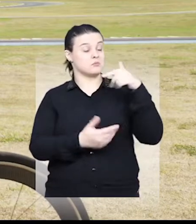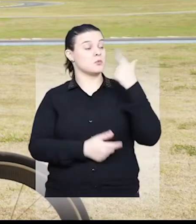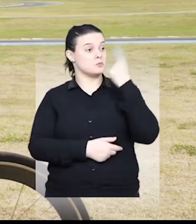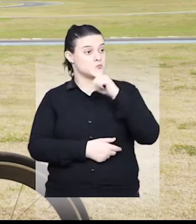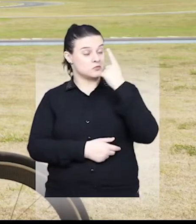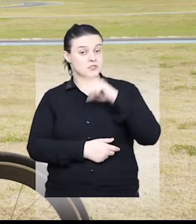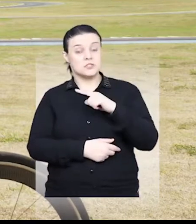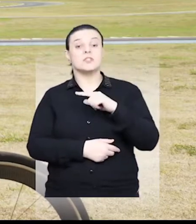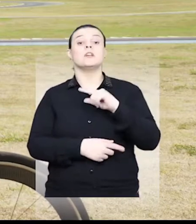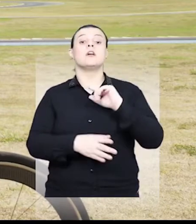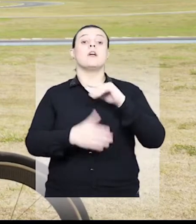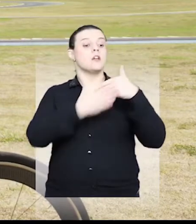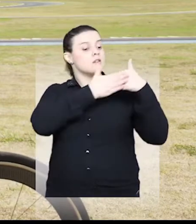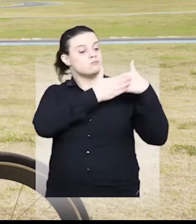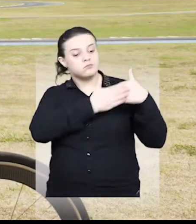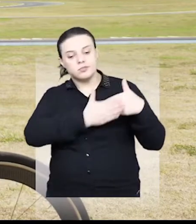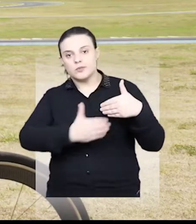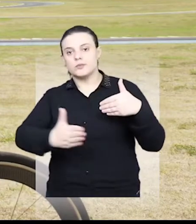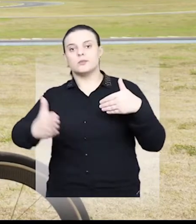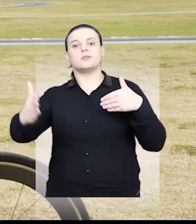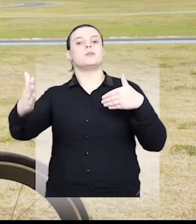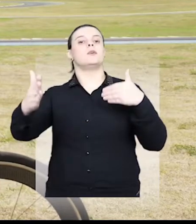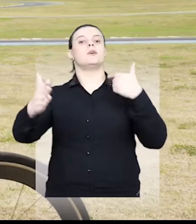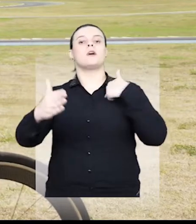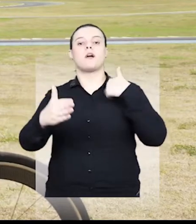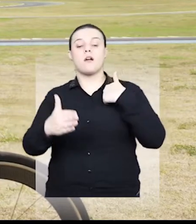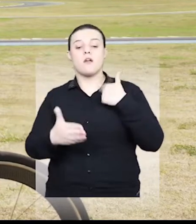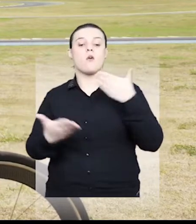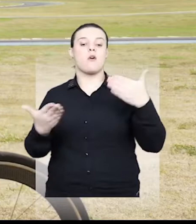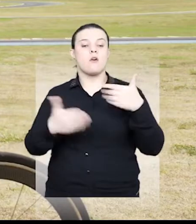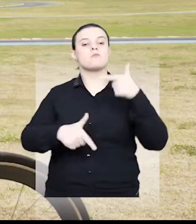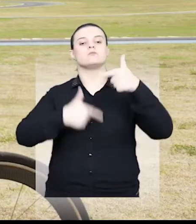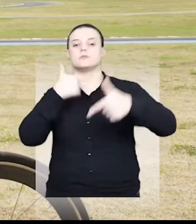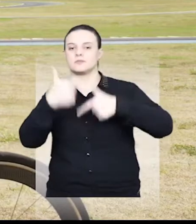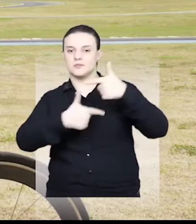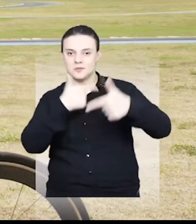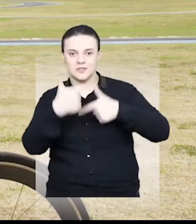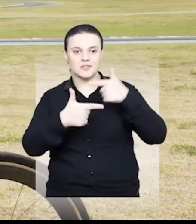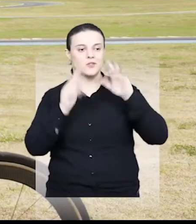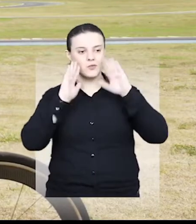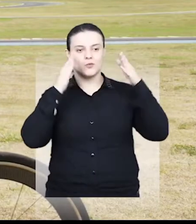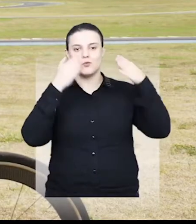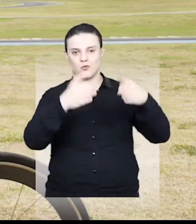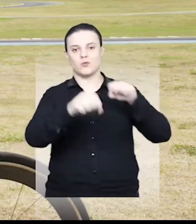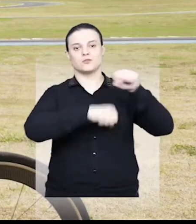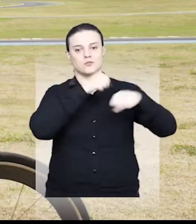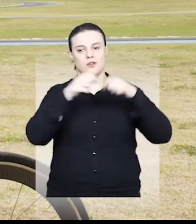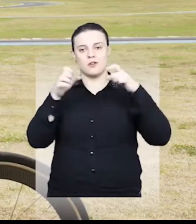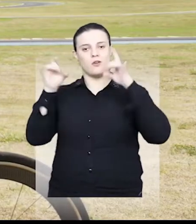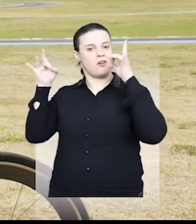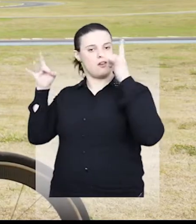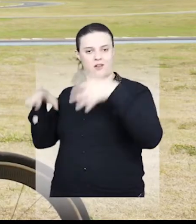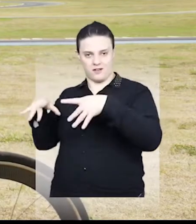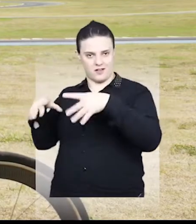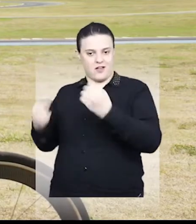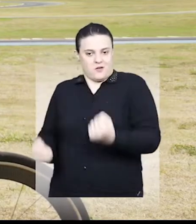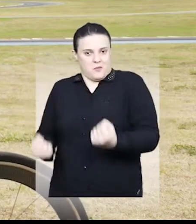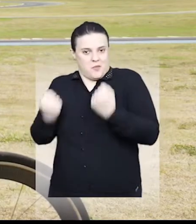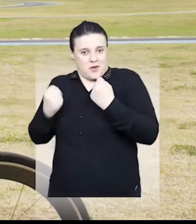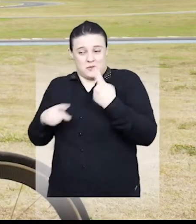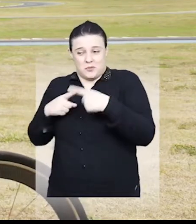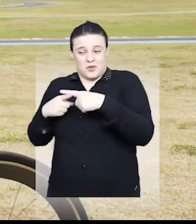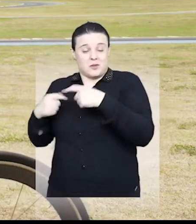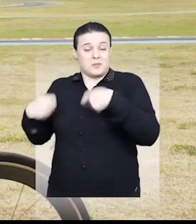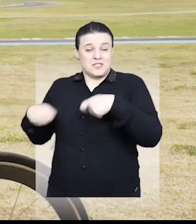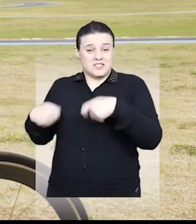lá. E desde então eu venho trabalhando, né, no ciclismo, larguei o levantamento de peso porque